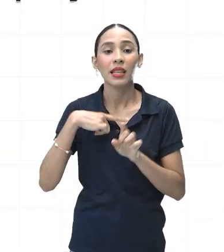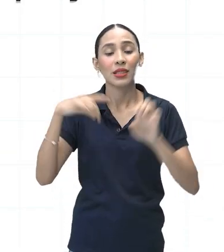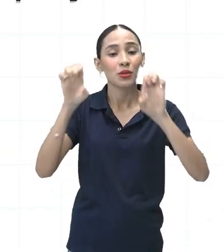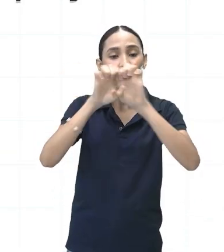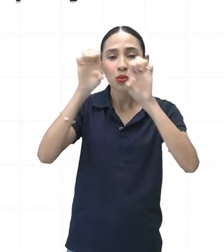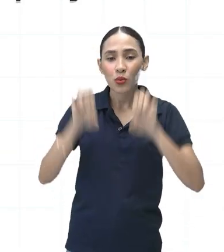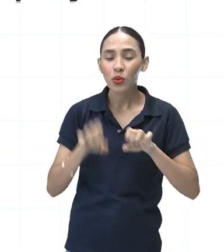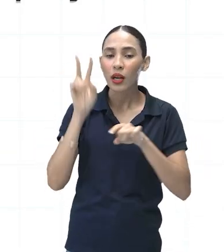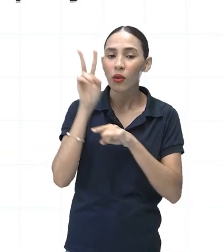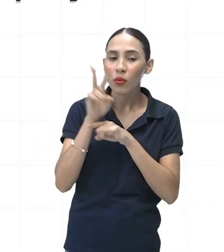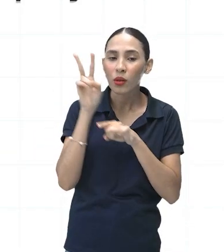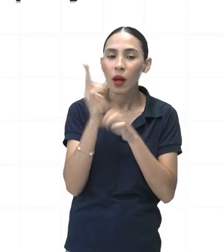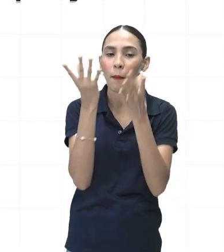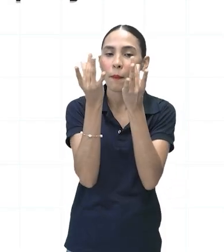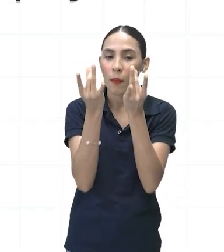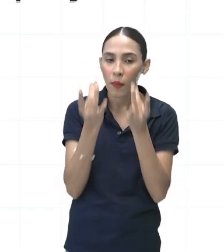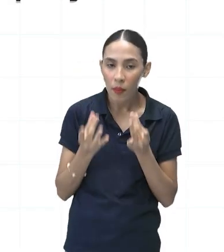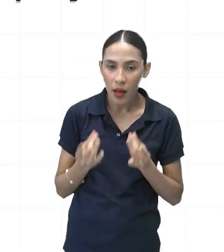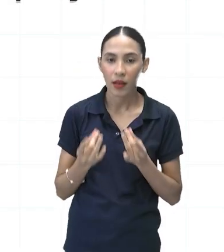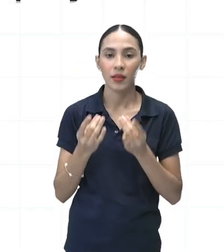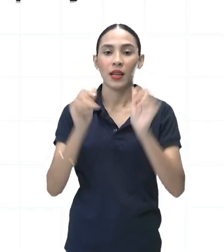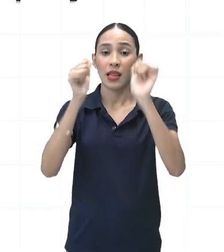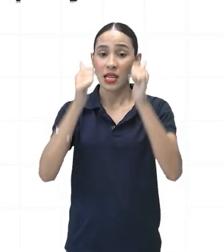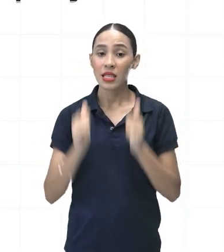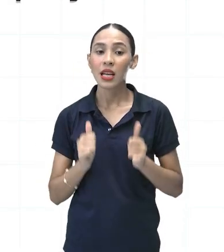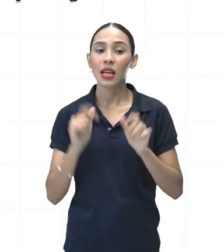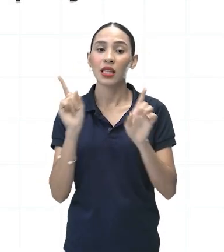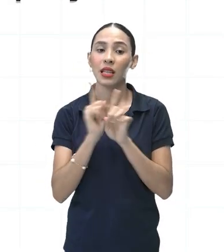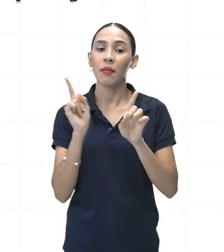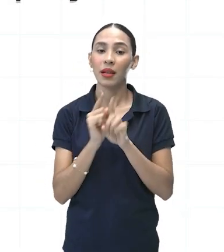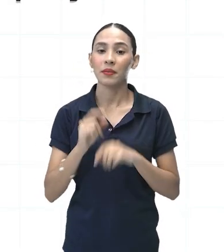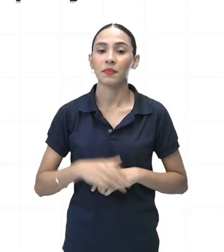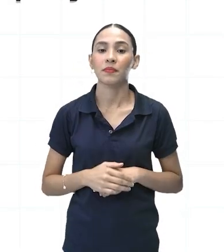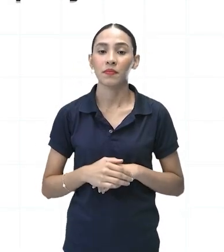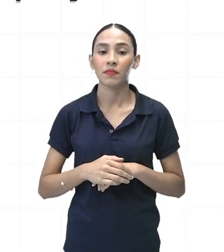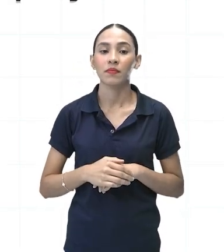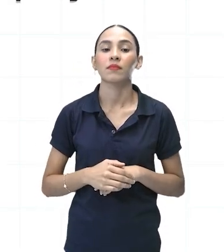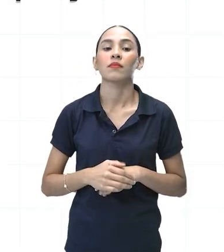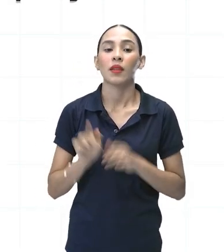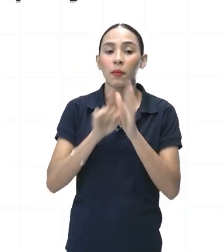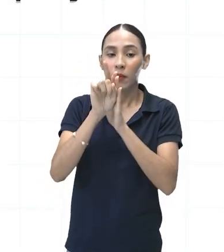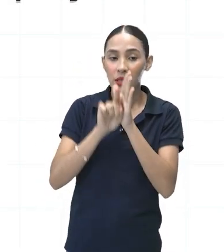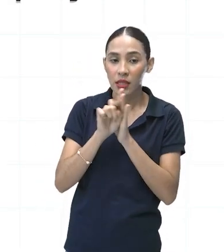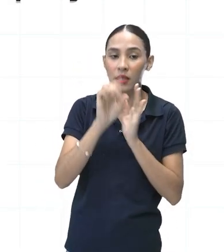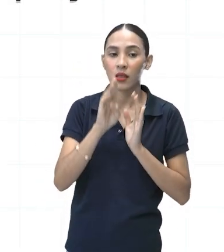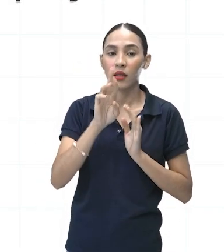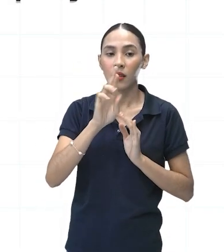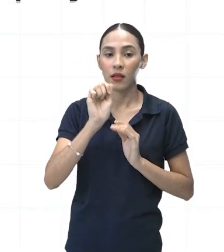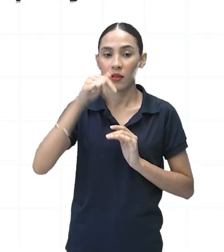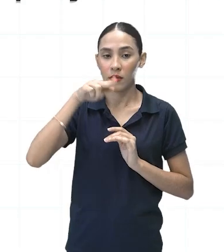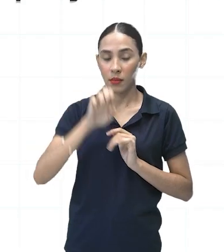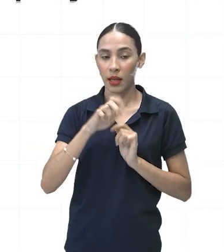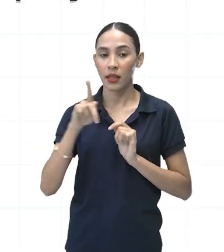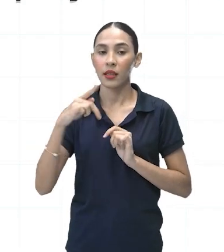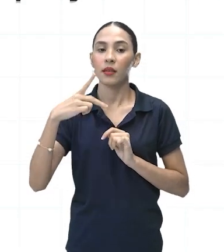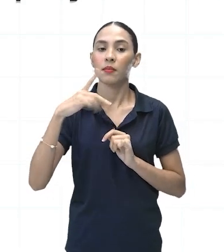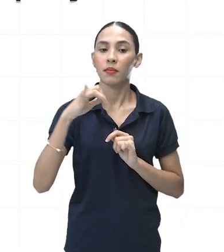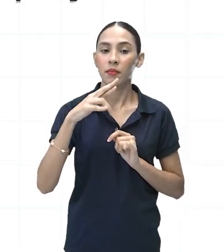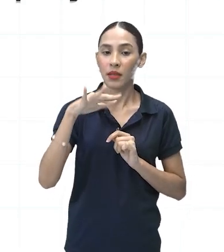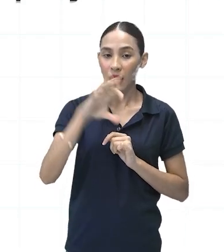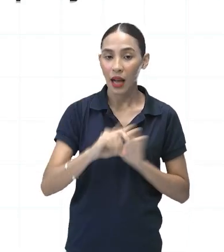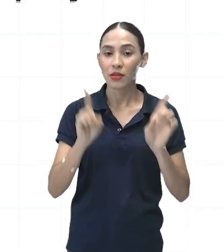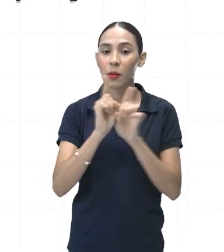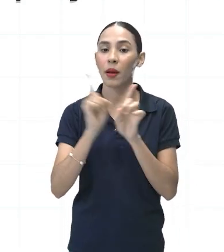sua estrutura cuidadosamente investigada nos trabalhos de Braque e Picasso. São afinados em termos